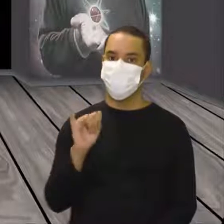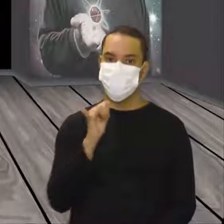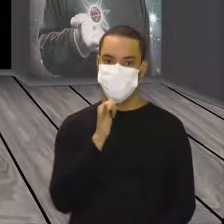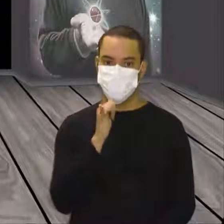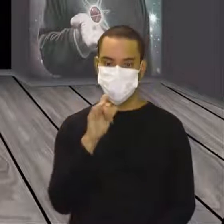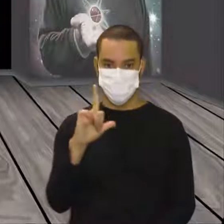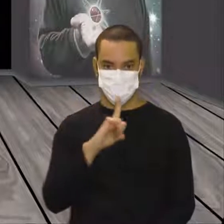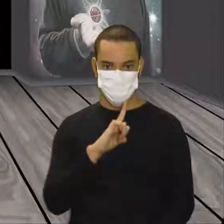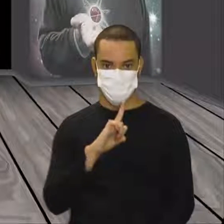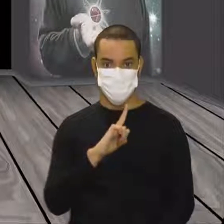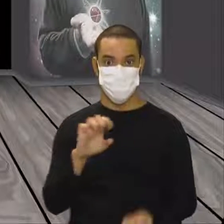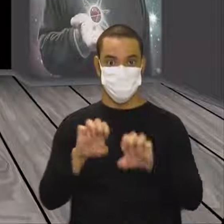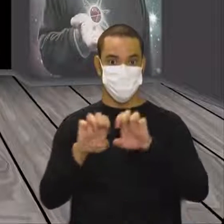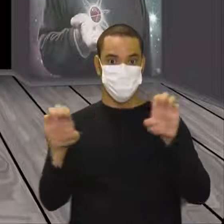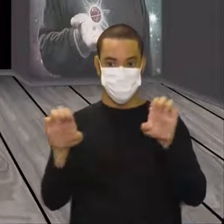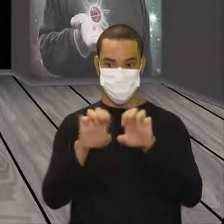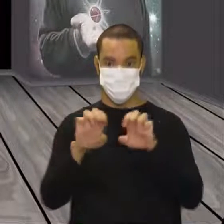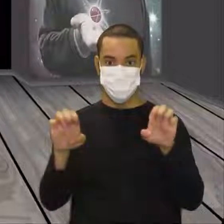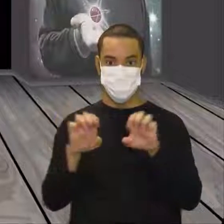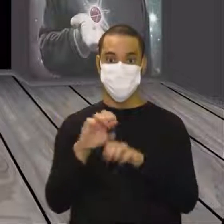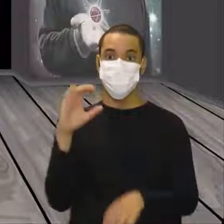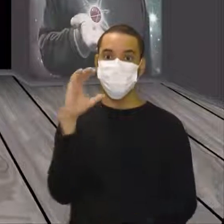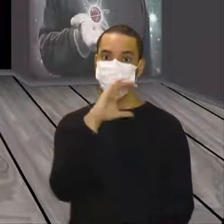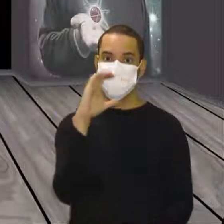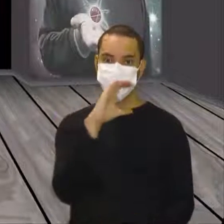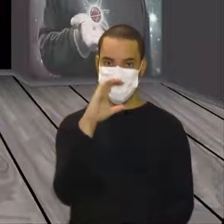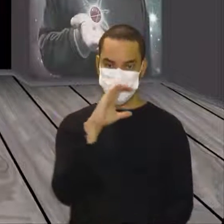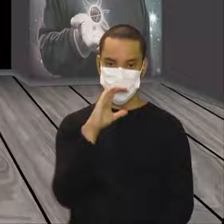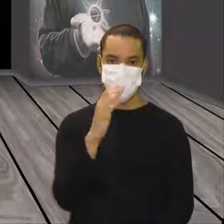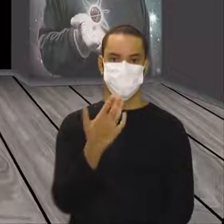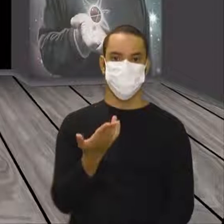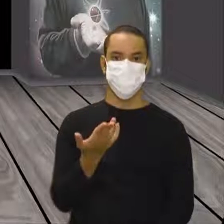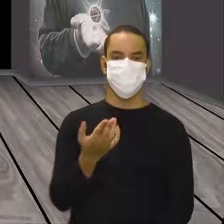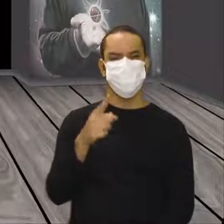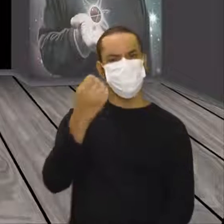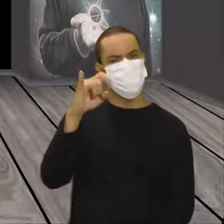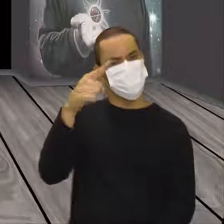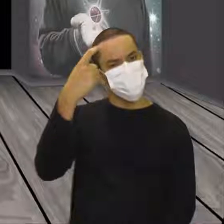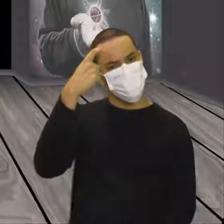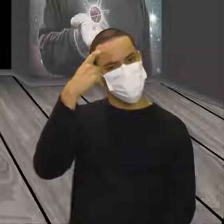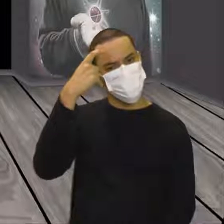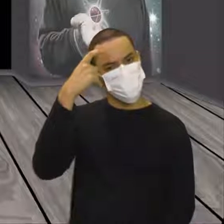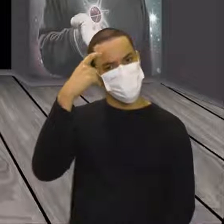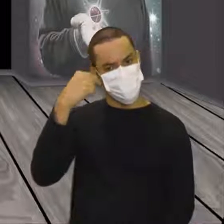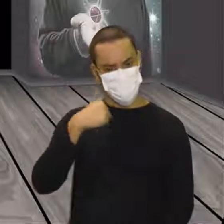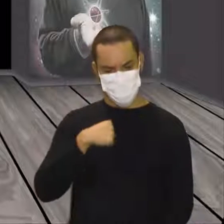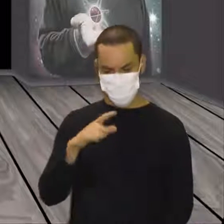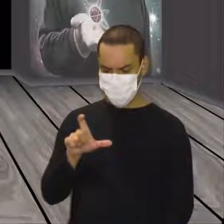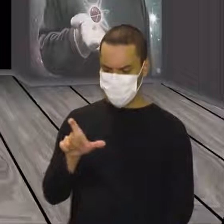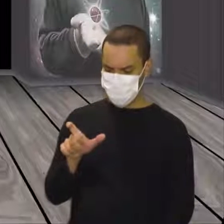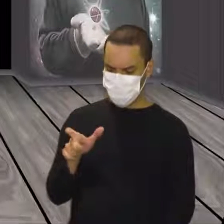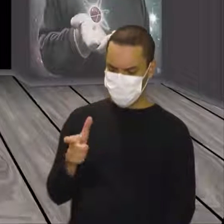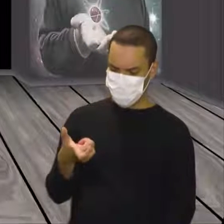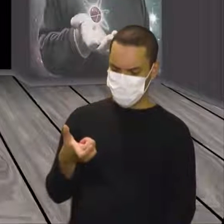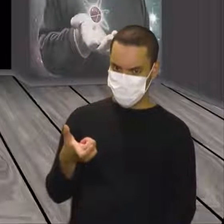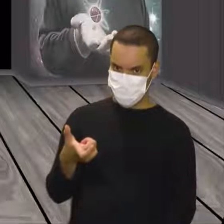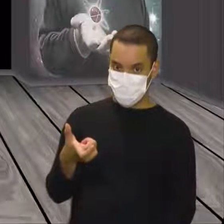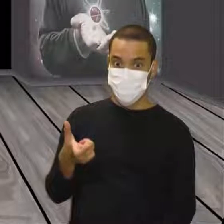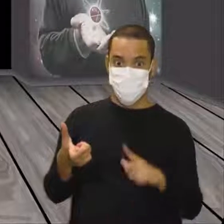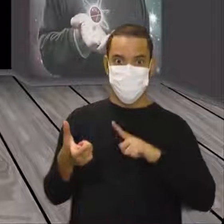tem aquelas equações que envolvem a velocidade dela. Então, se você pensar, eu girar devagar, eu vou ter uma